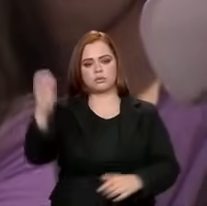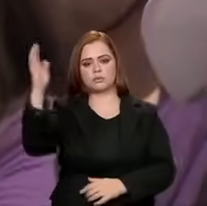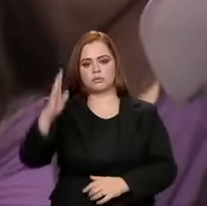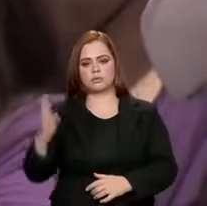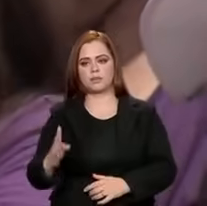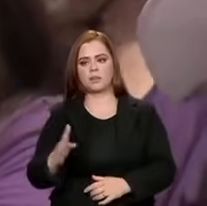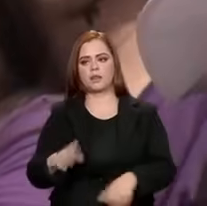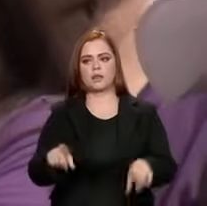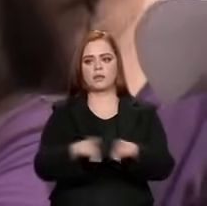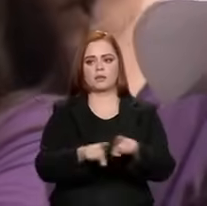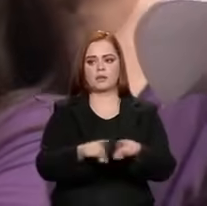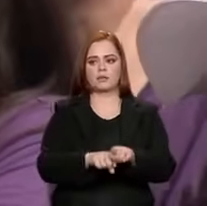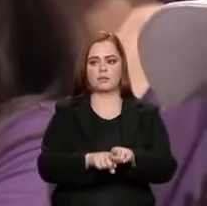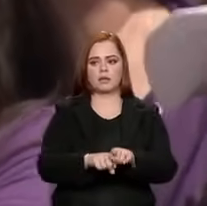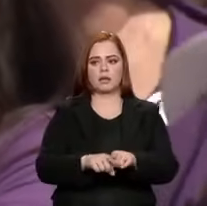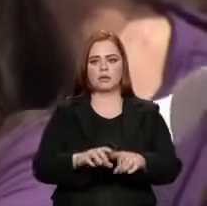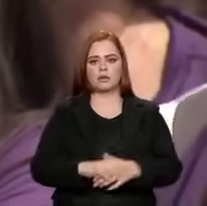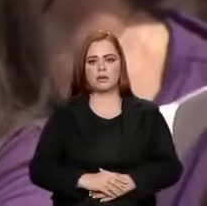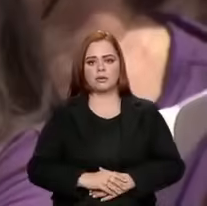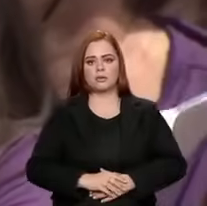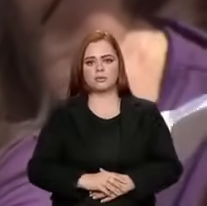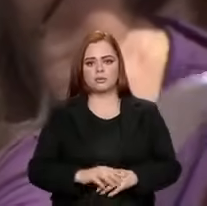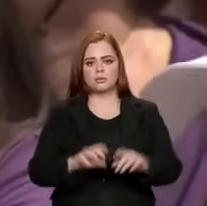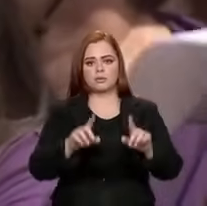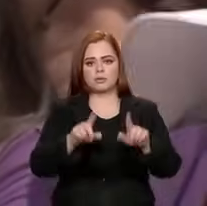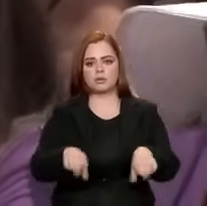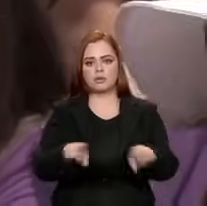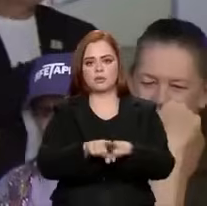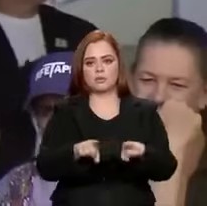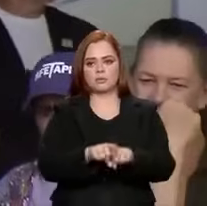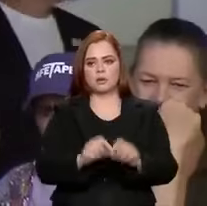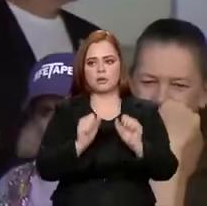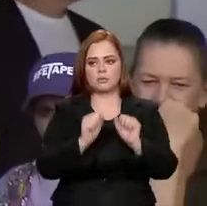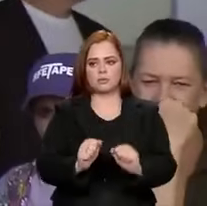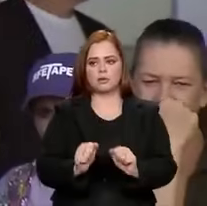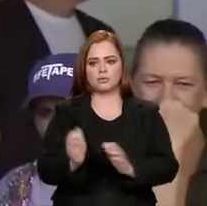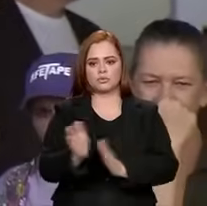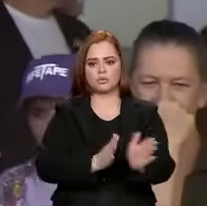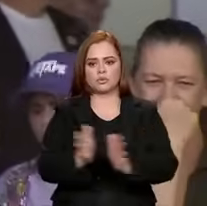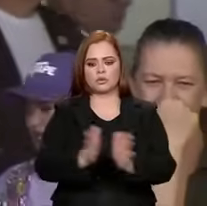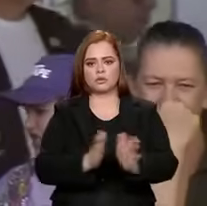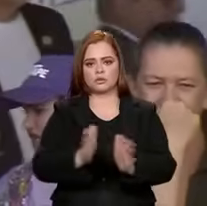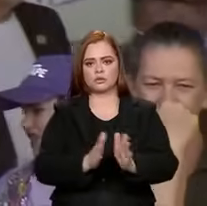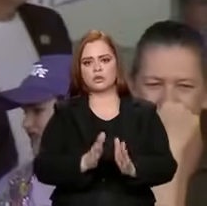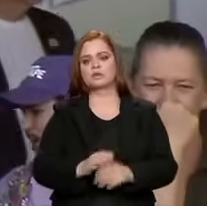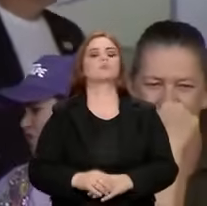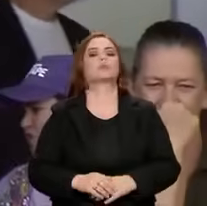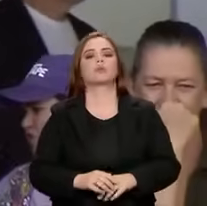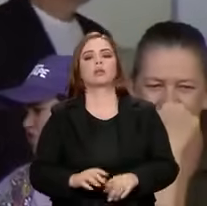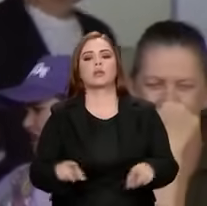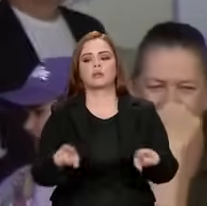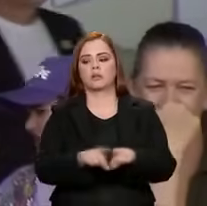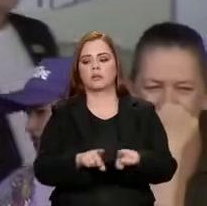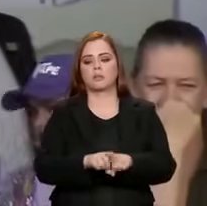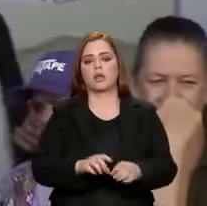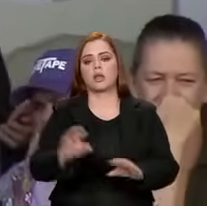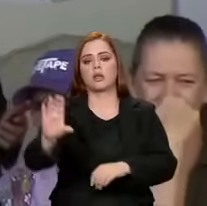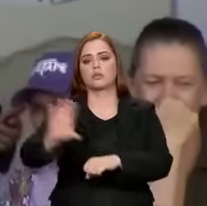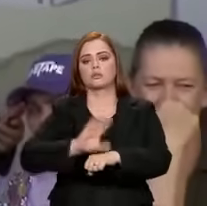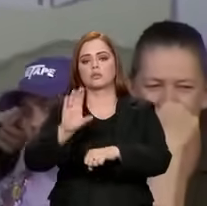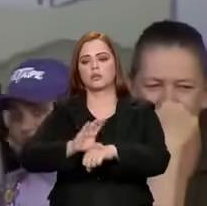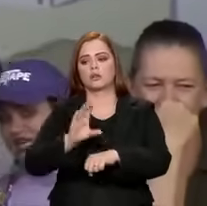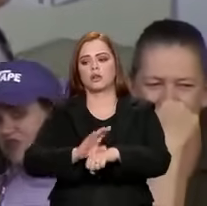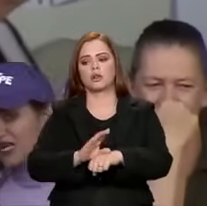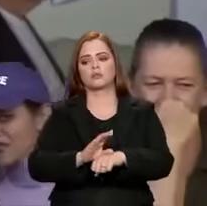mil famílias que serão regularizadas e que poderão ter acesso ao título e aos créditos